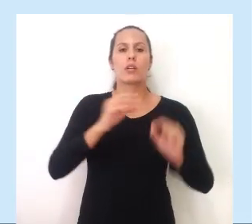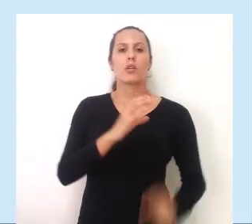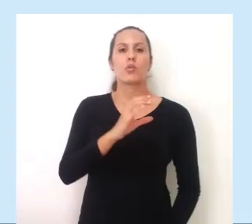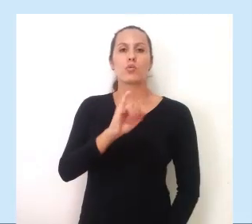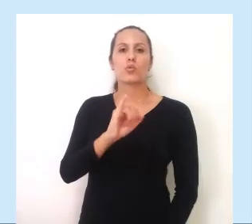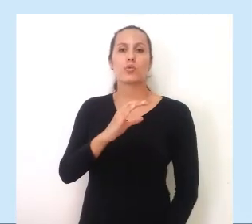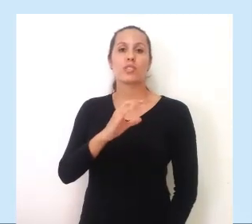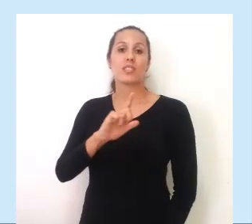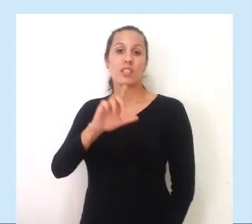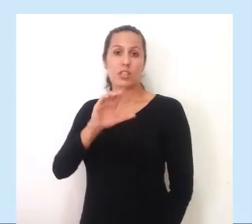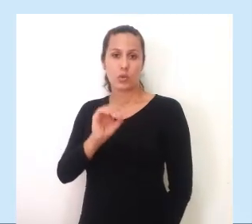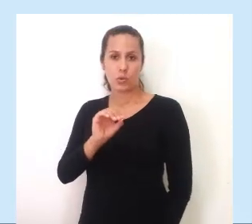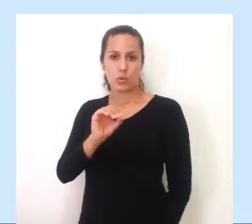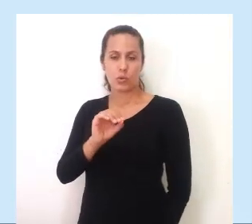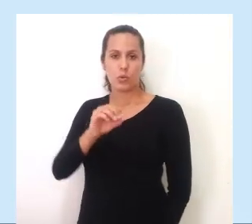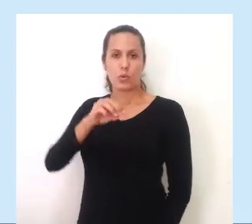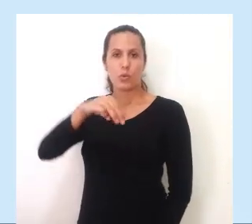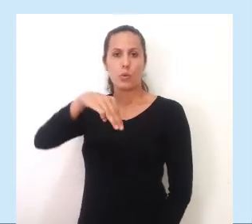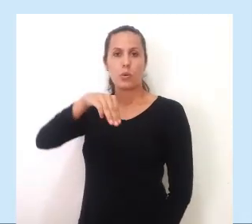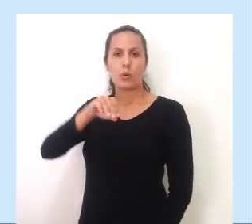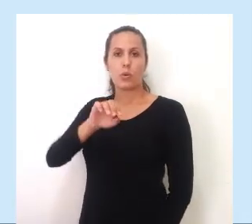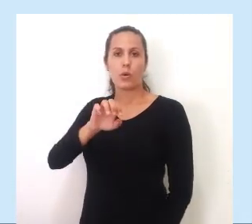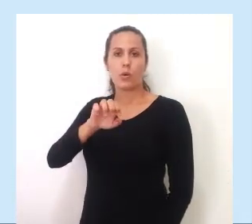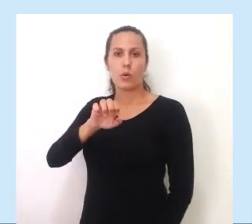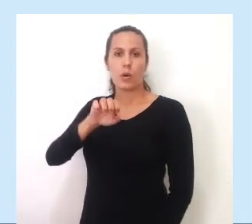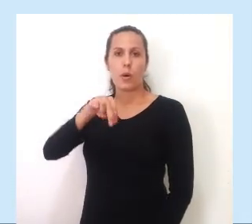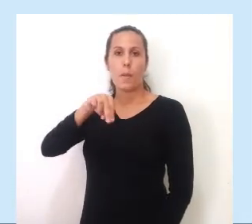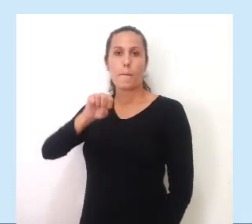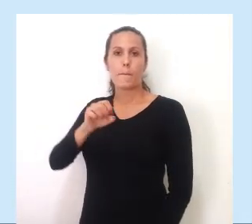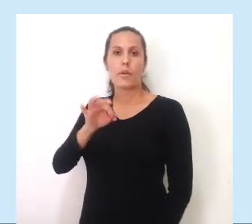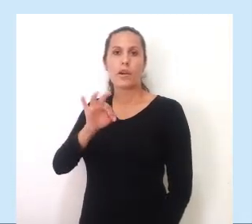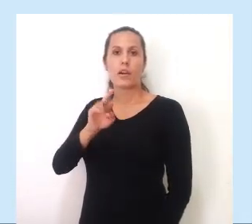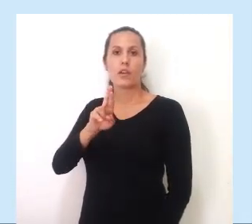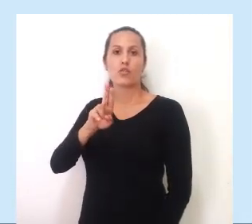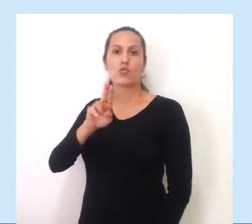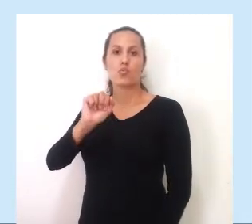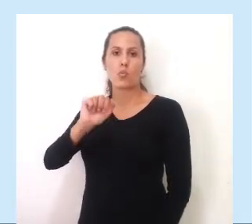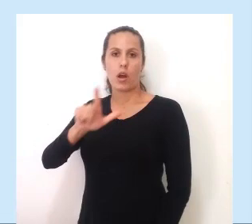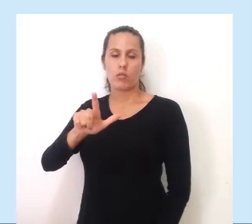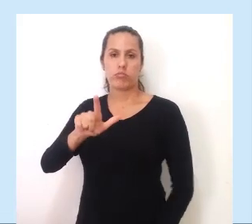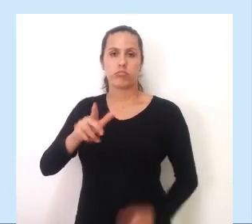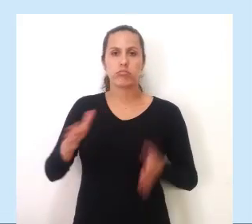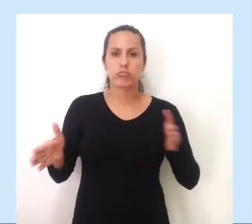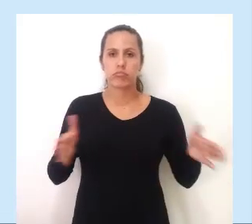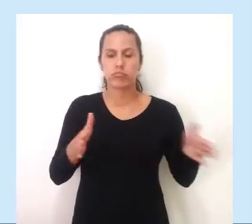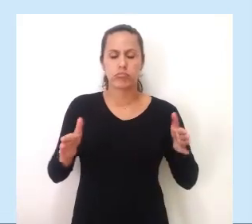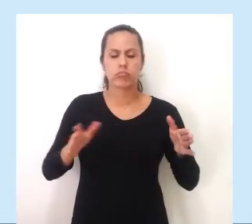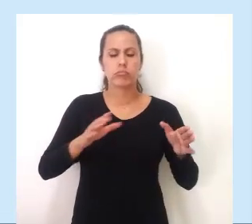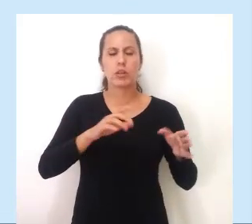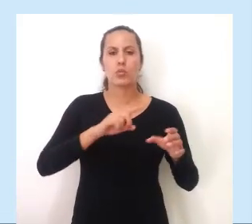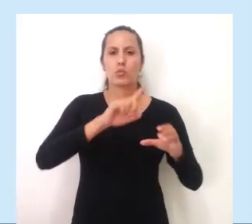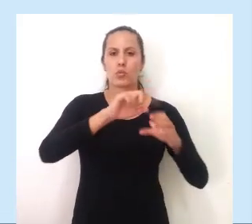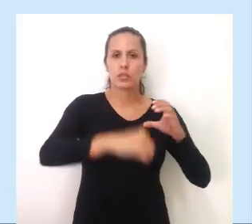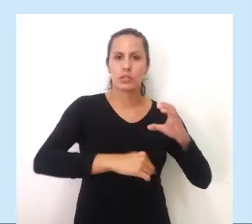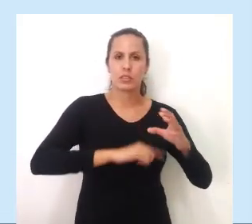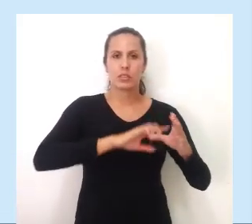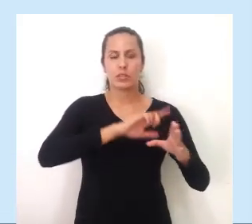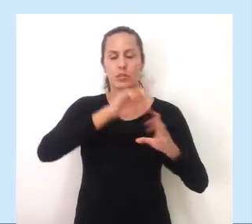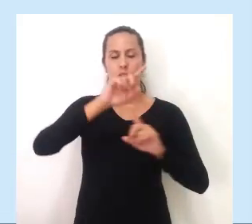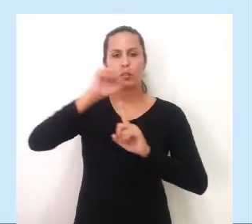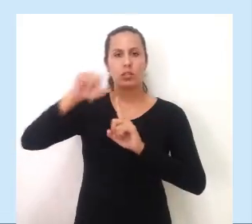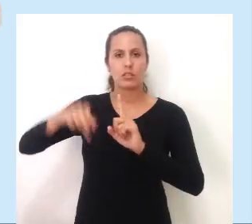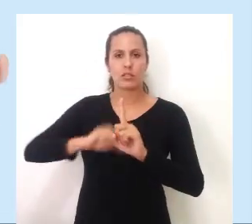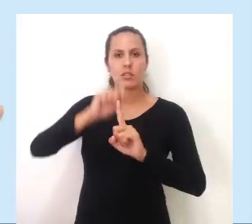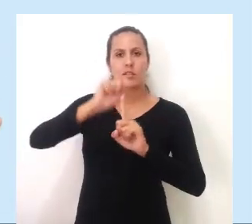ciclo menstrual e o período fértil das meninas. Eu costumo dizer que